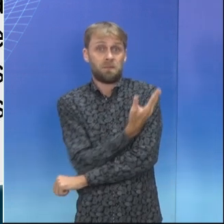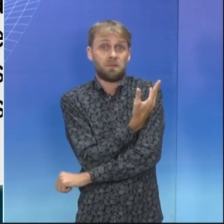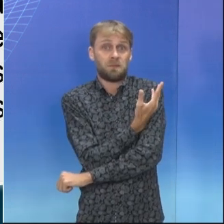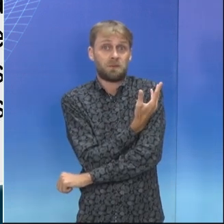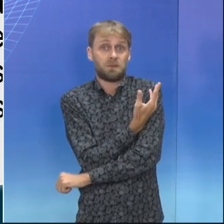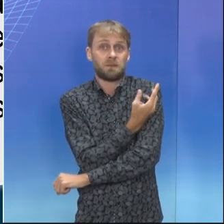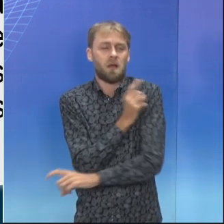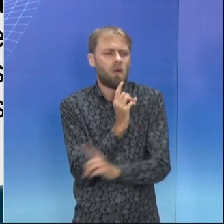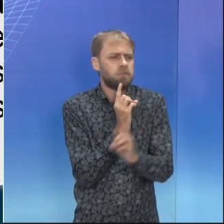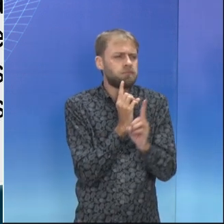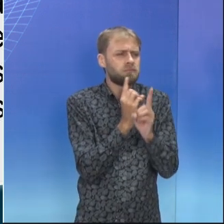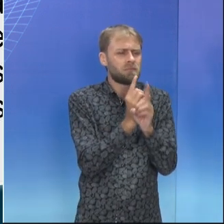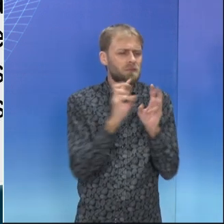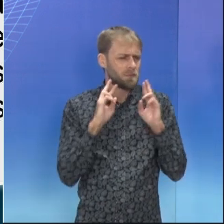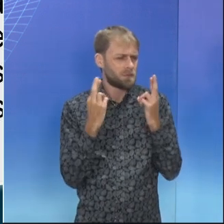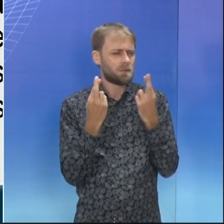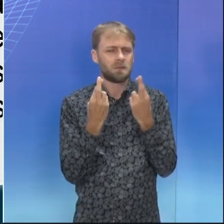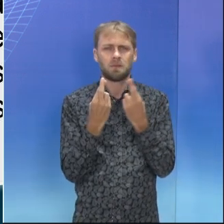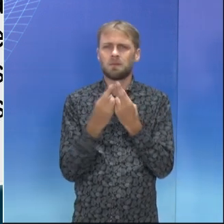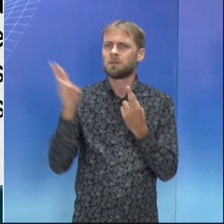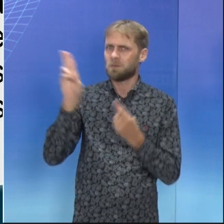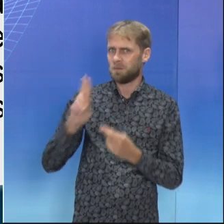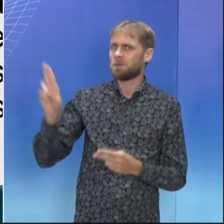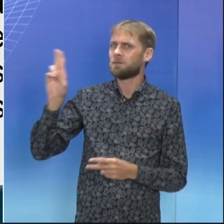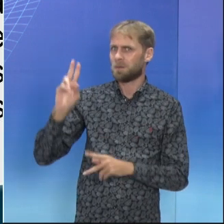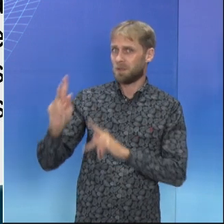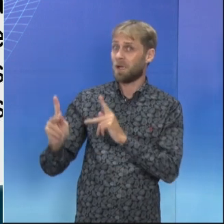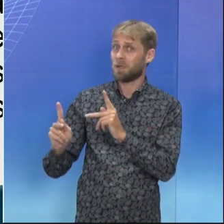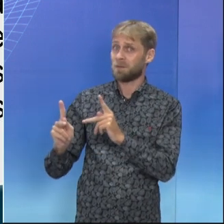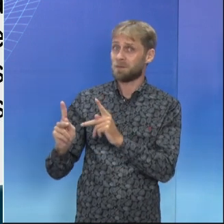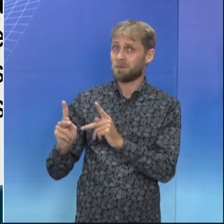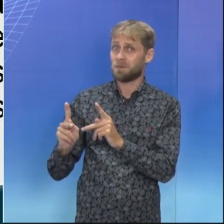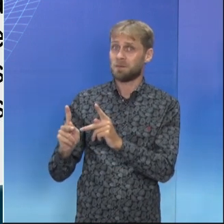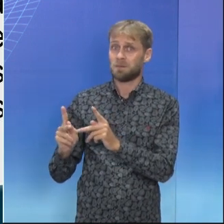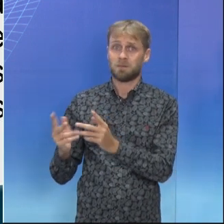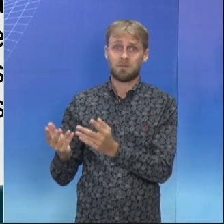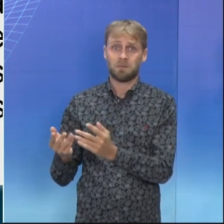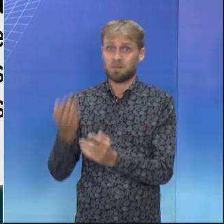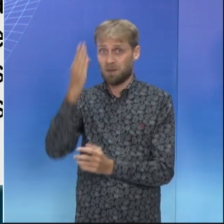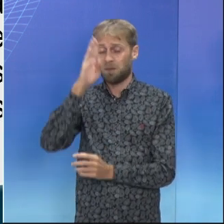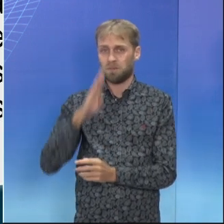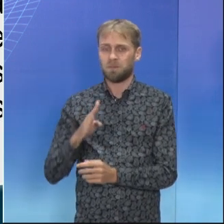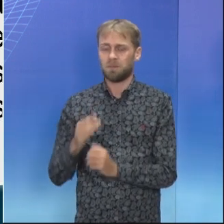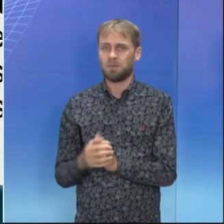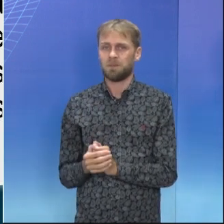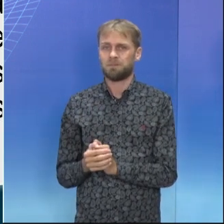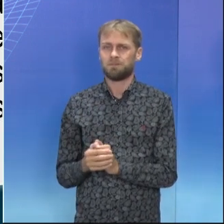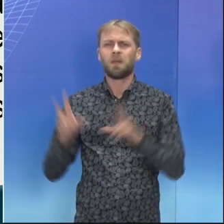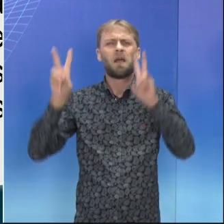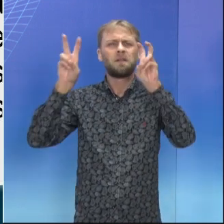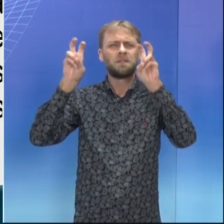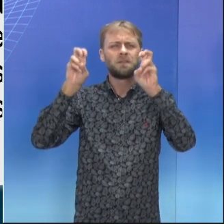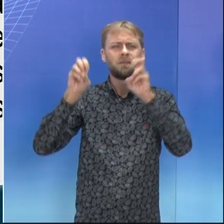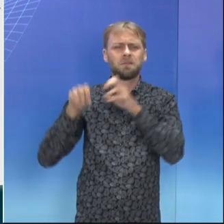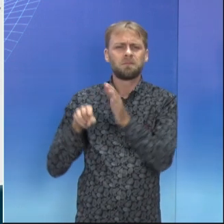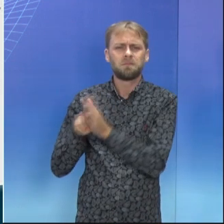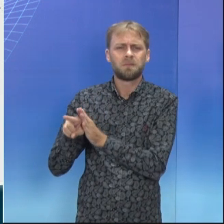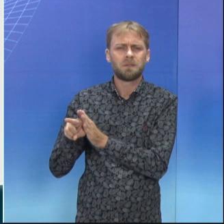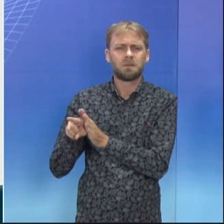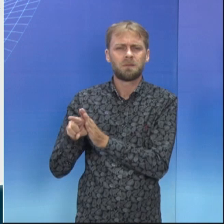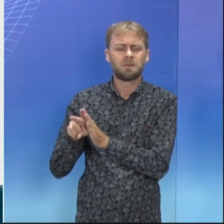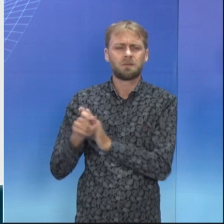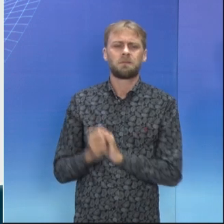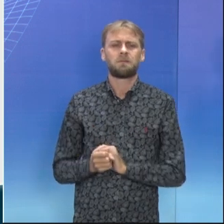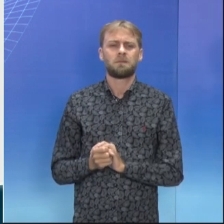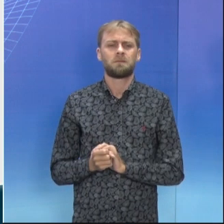Emotivo encontro em la universidade pública. A gente consegue tirar alguma coisa nesse título? Vamos ver o enunciado?